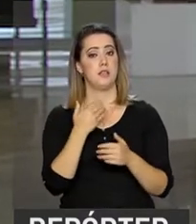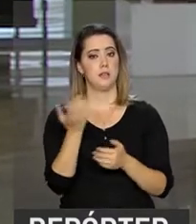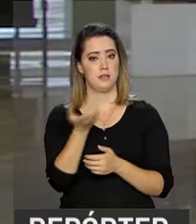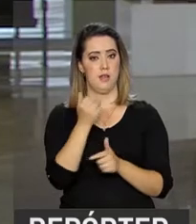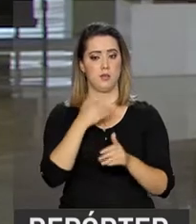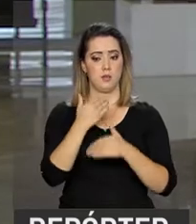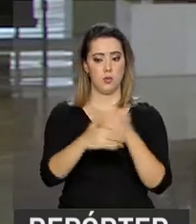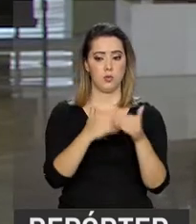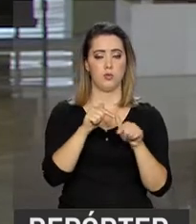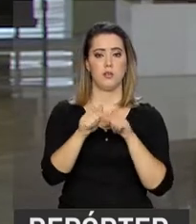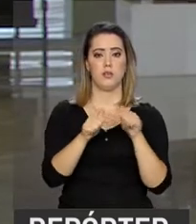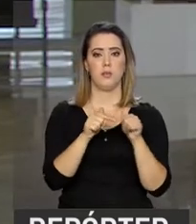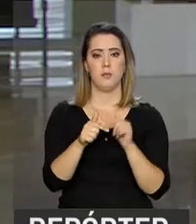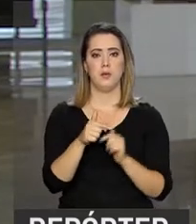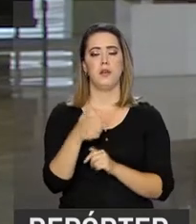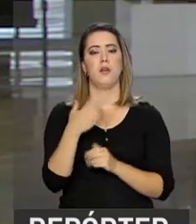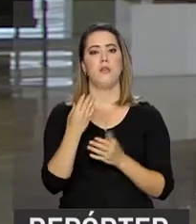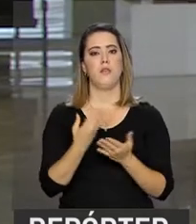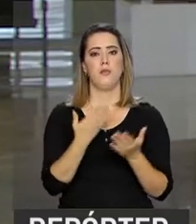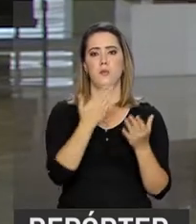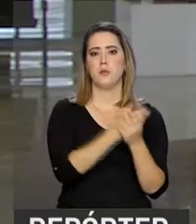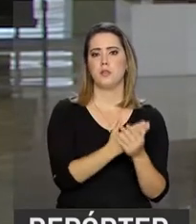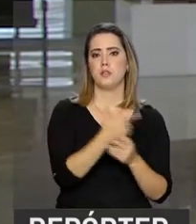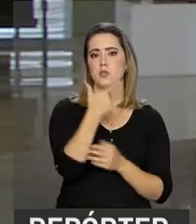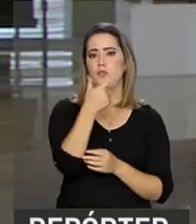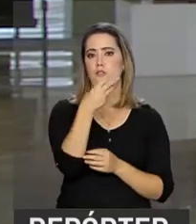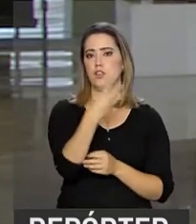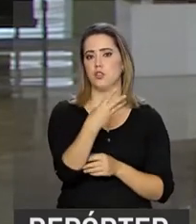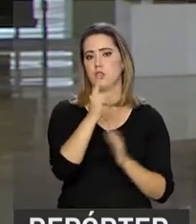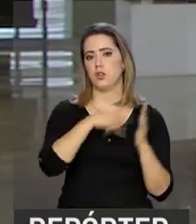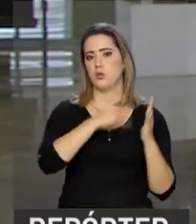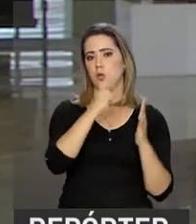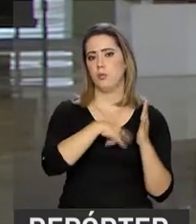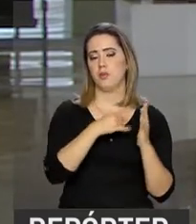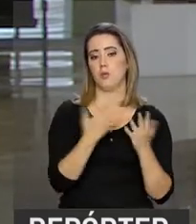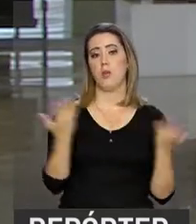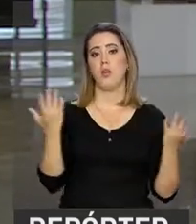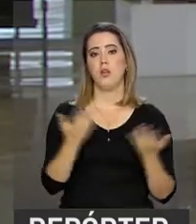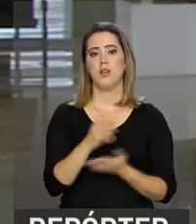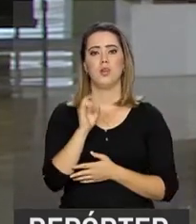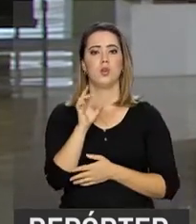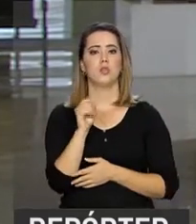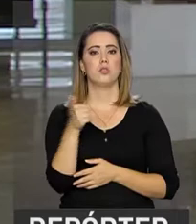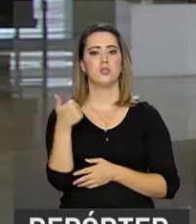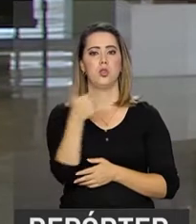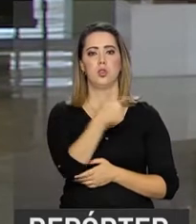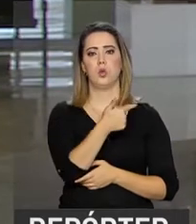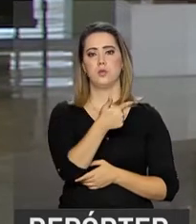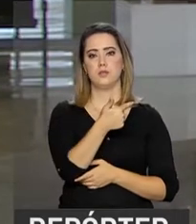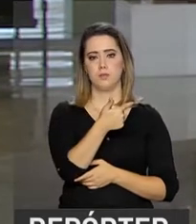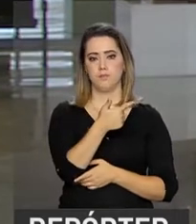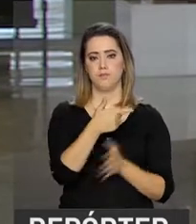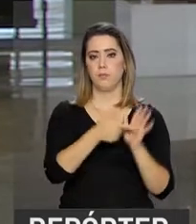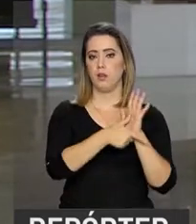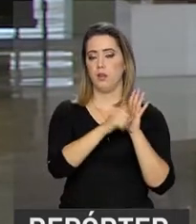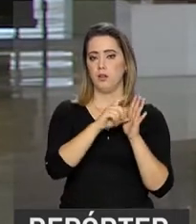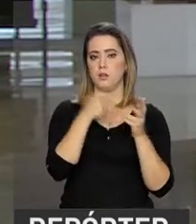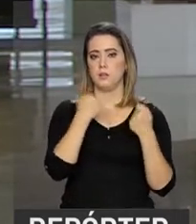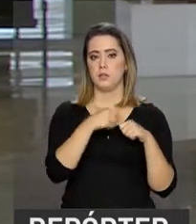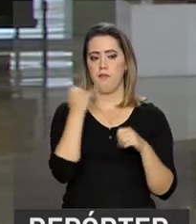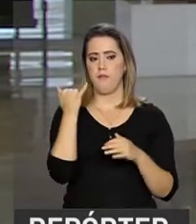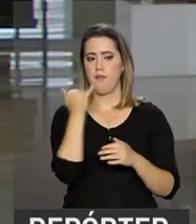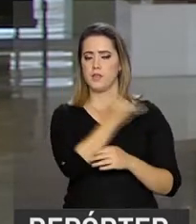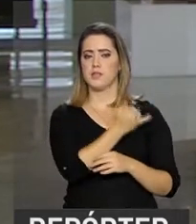enviar 23 documentos ao governo federal agora são necessários 12 e ela precisava fazer essa comunicação